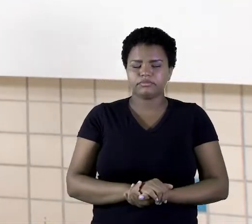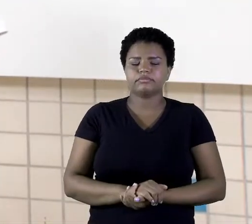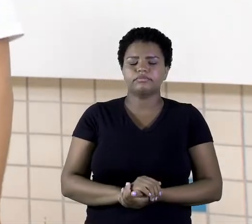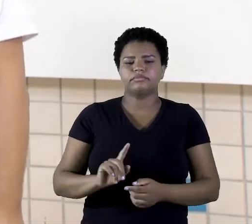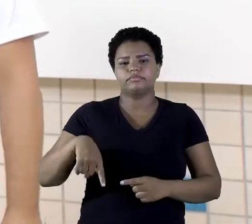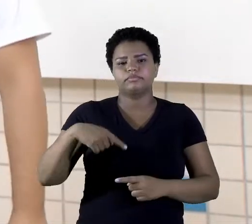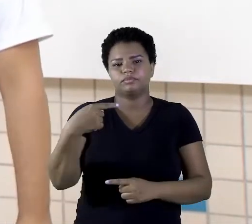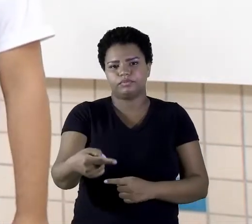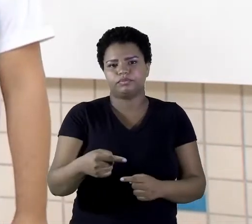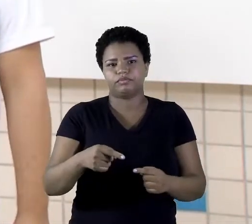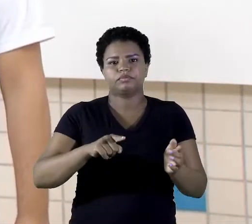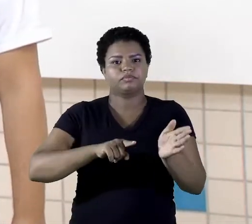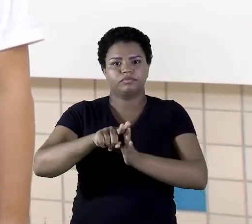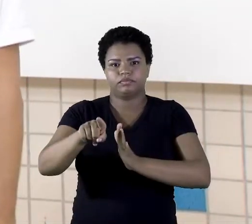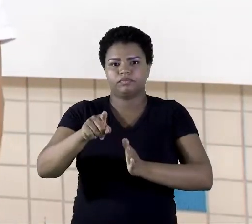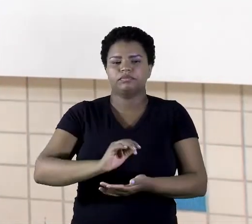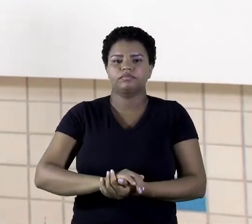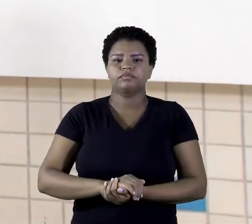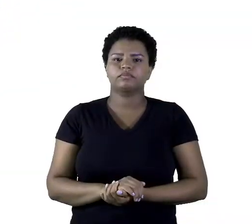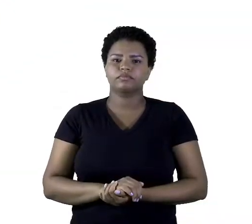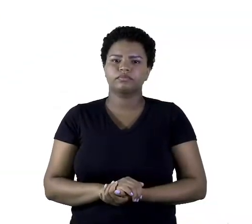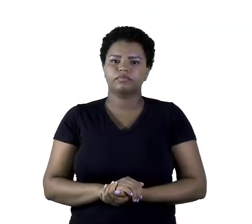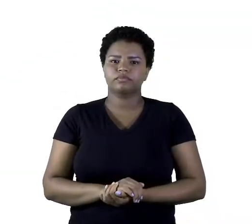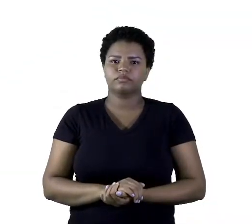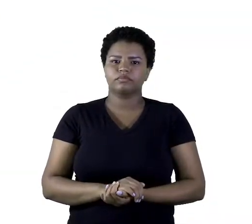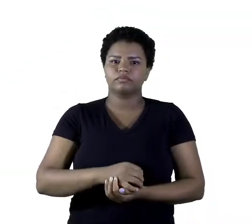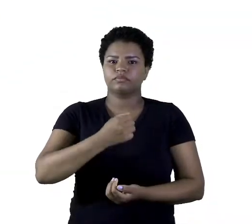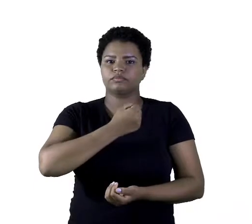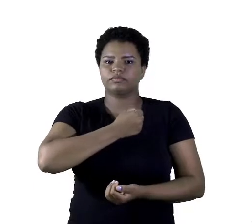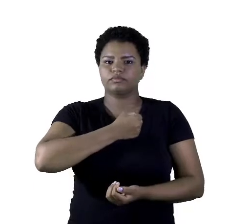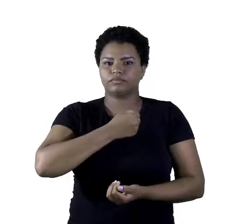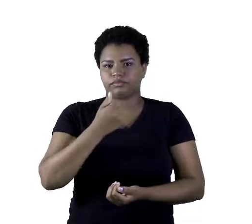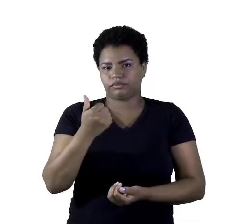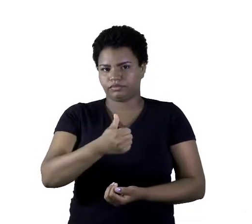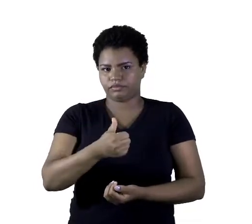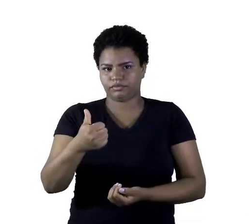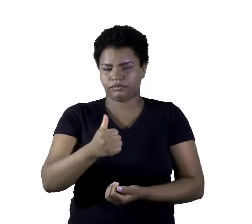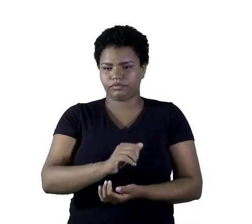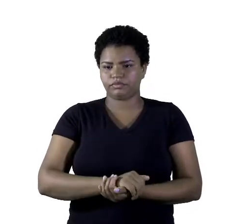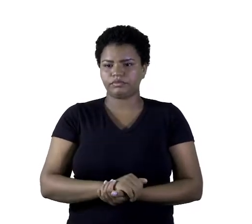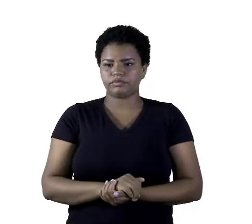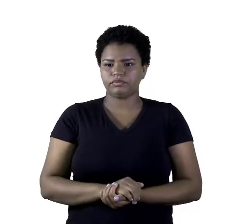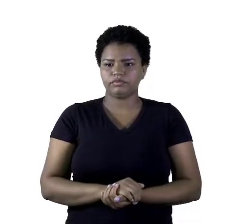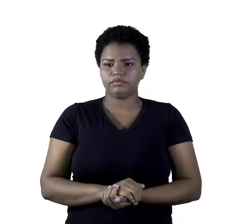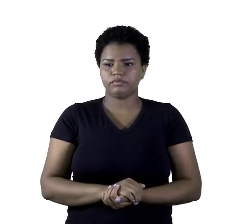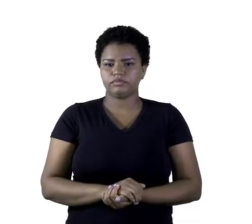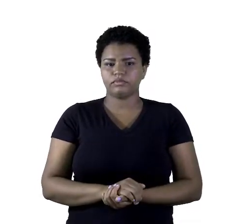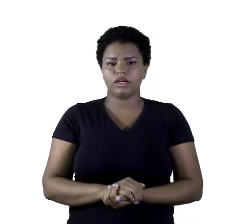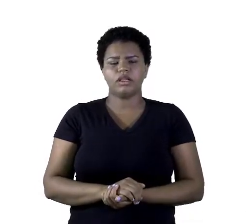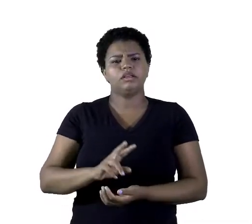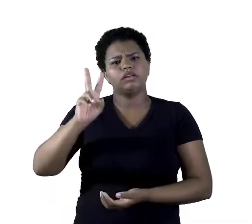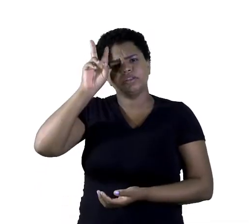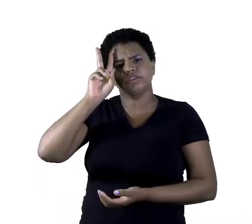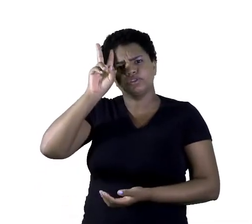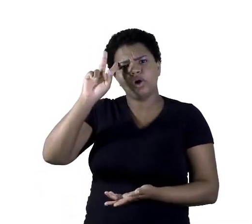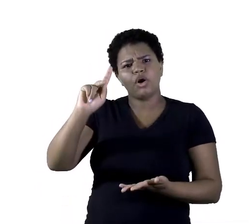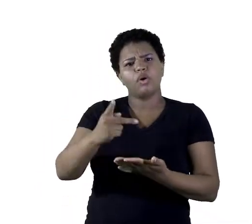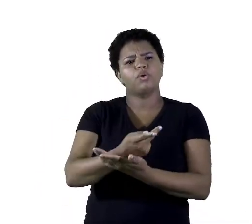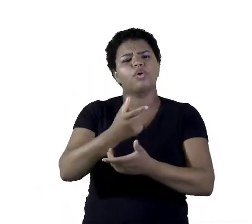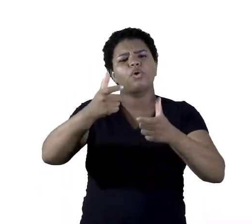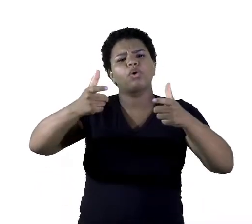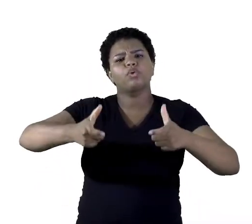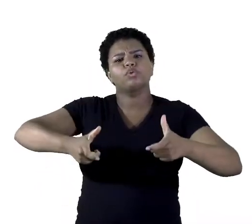você assistiu no vídeo? E aí você vai assistir o vídeo para responder. Depois de assistir o vídeo, você vai dizer: